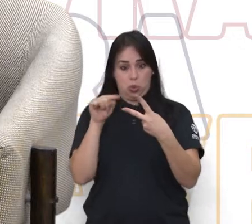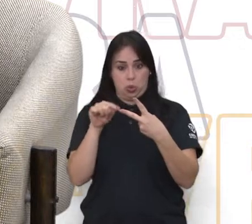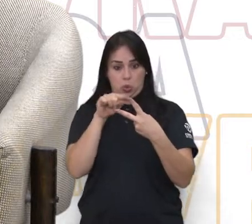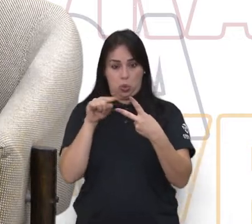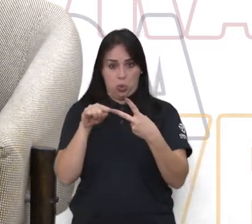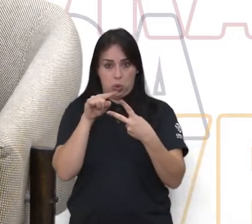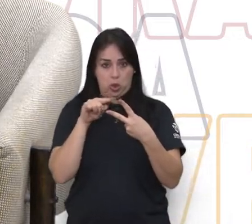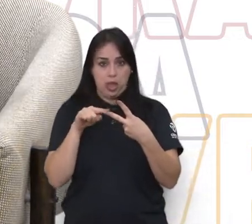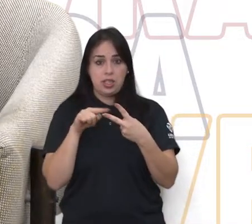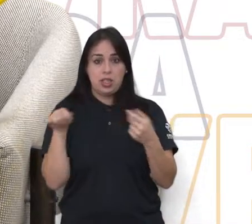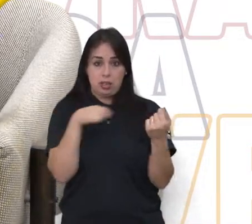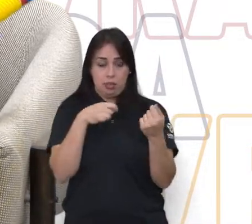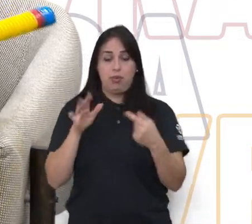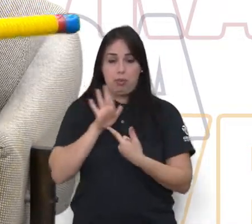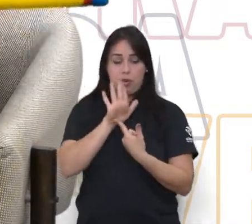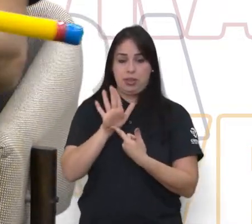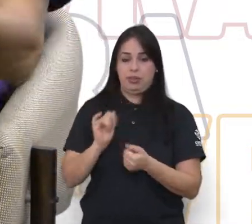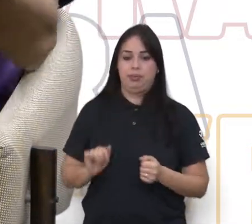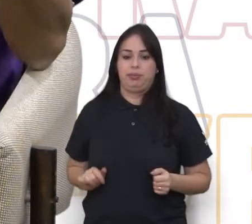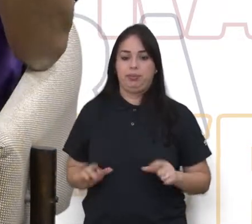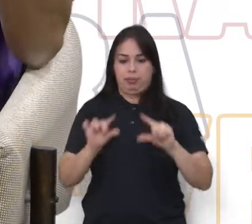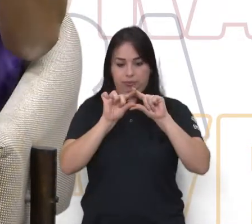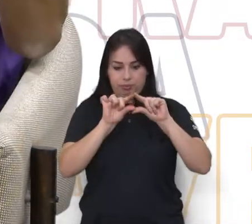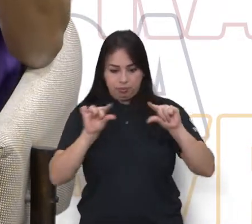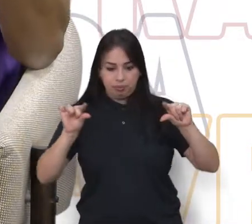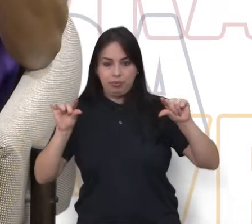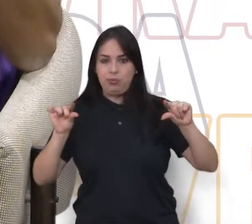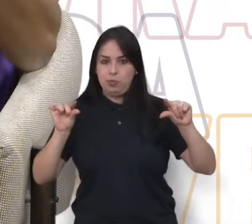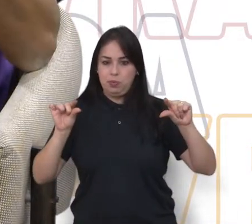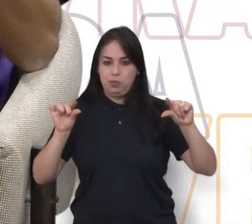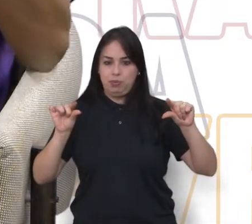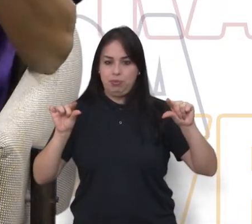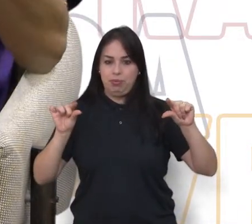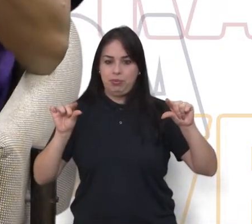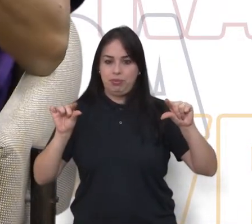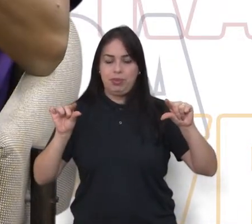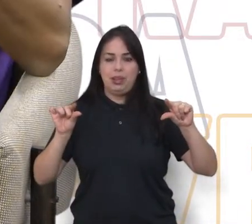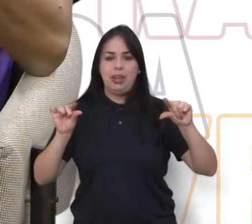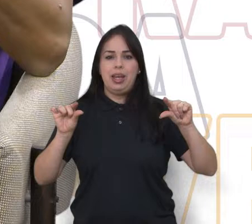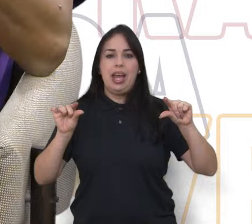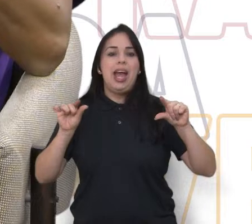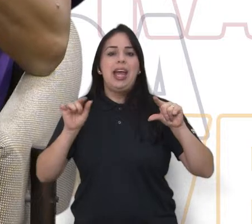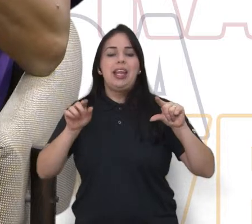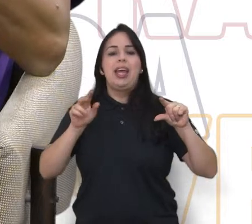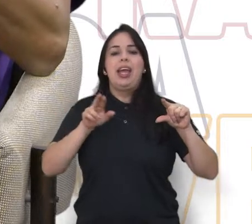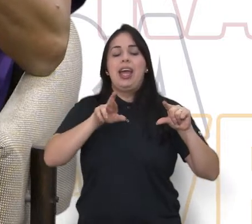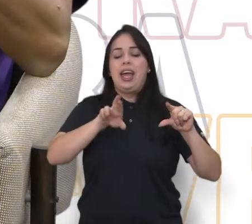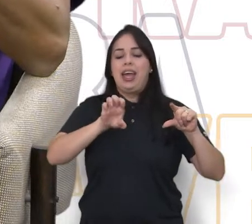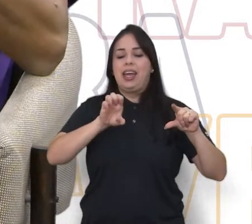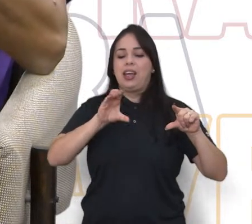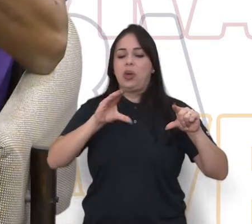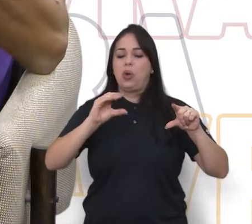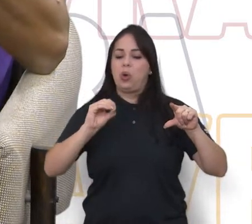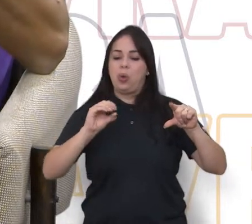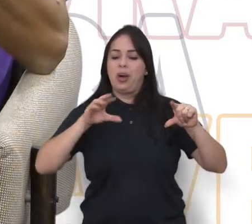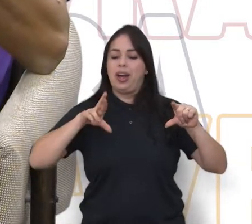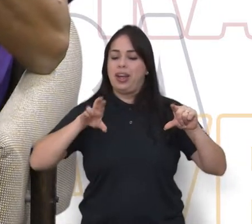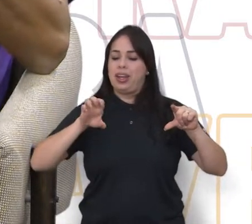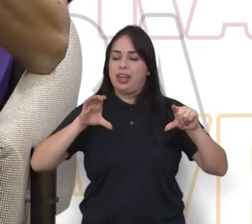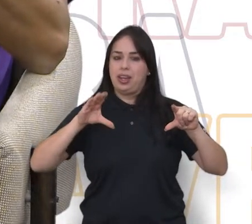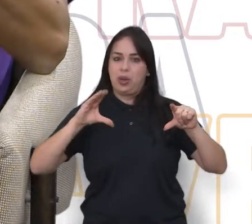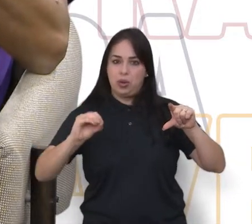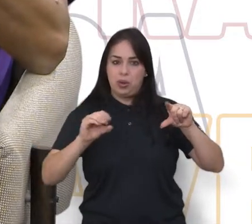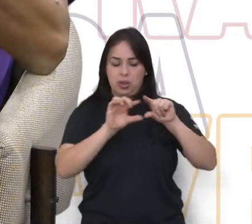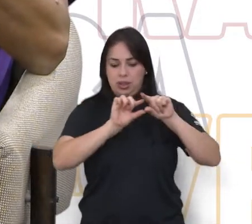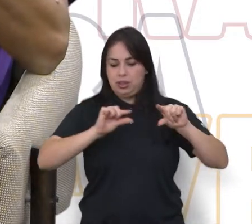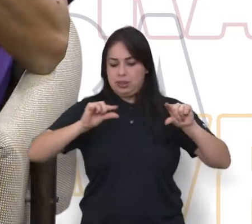aqui primeiro. Esse instrumento aqui, ele é um reco-reco. Eu chamo ele de baja também, porque